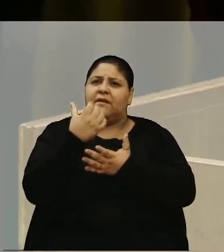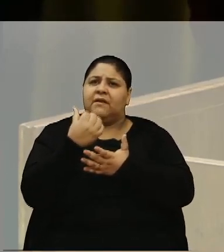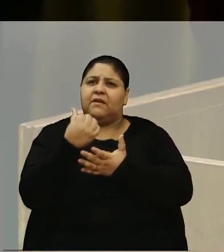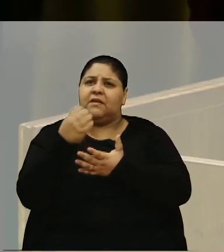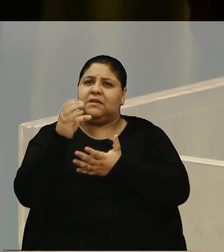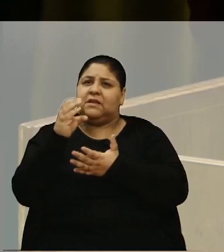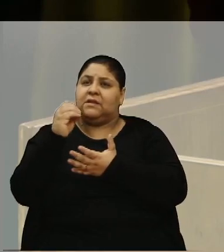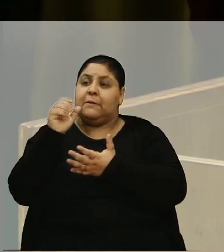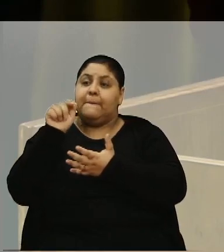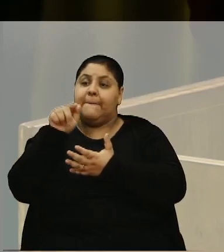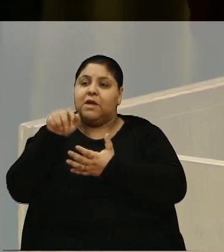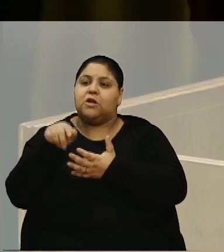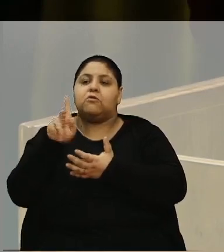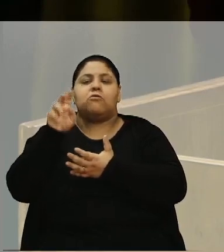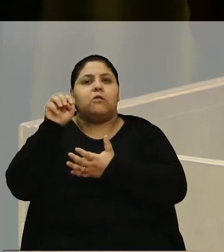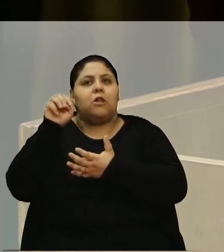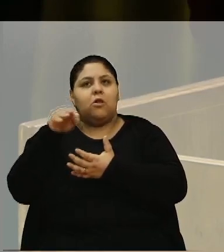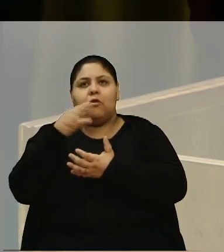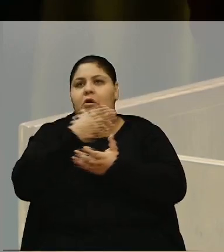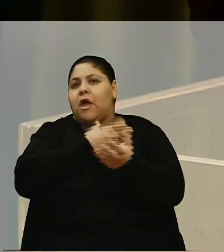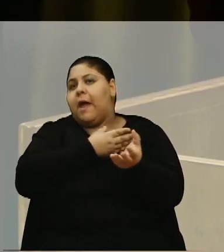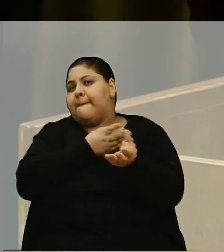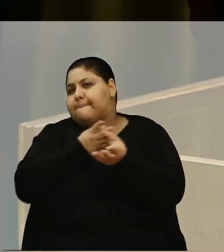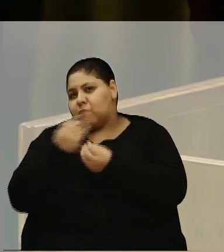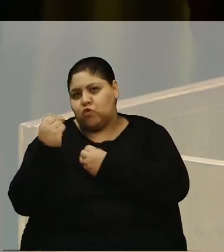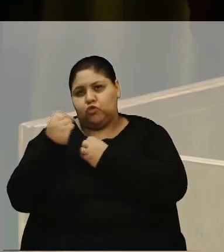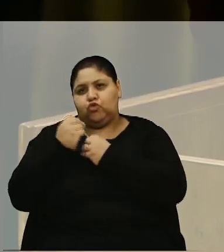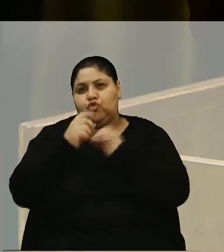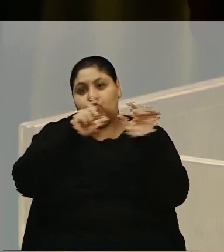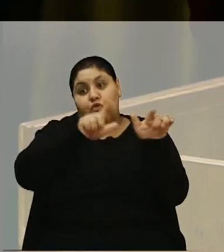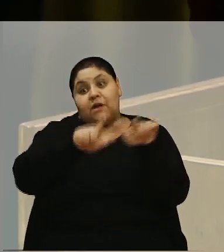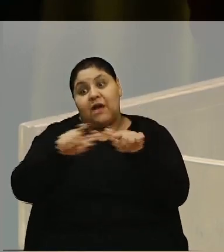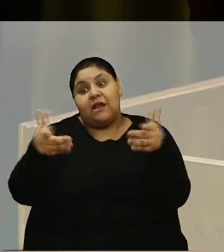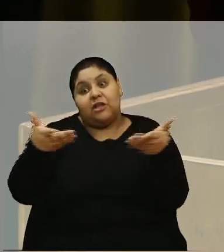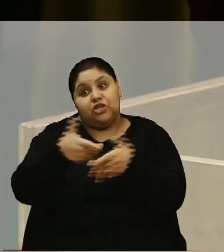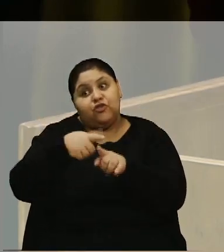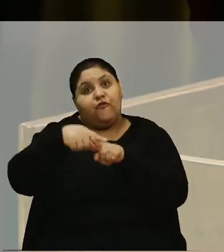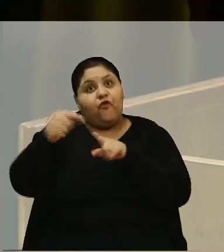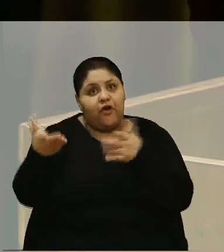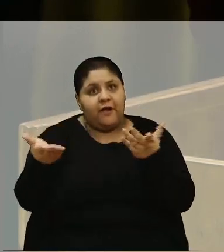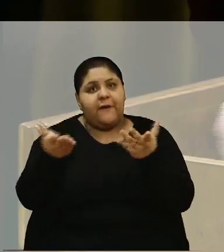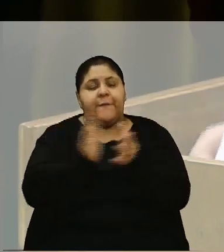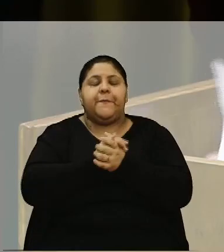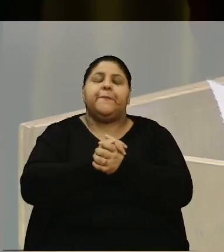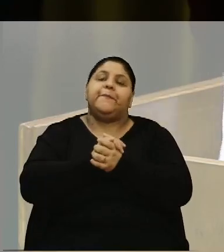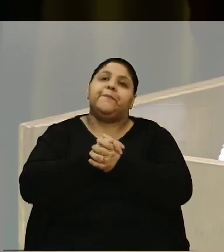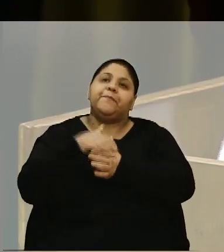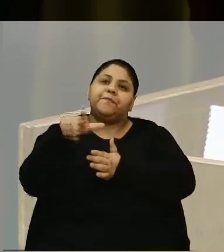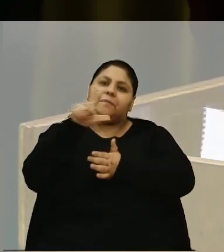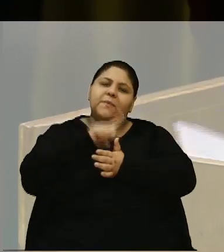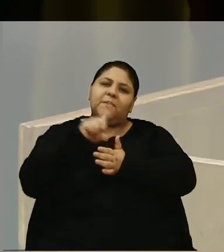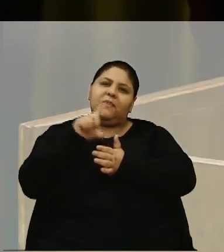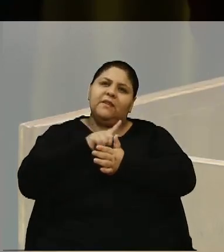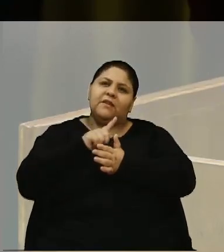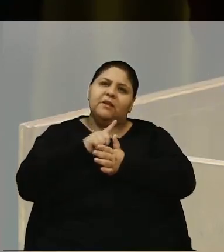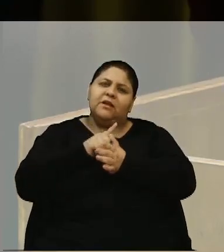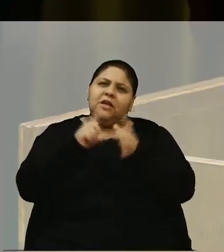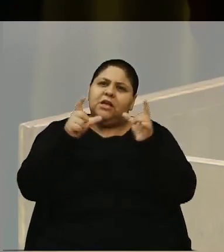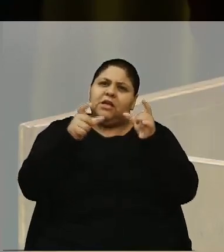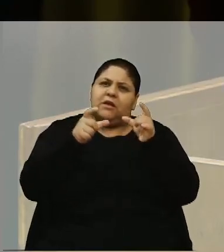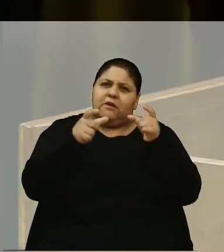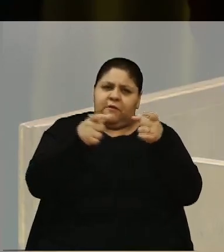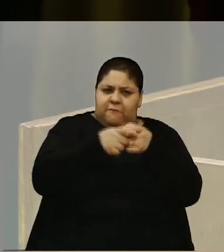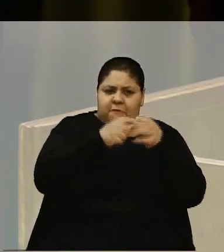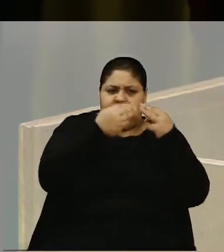quilômetros. É bastante chão que a gente já andou, certo? Nós temos uma pequena frota, e quando eu falo